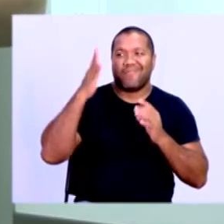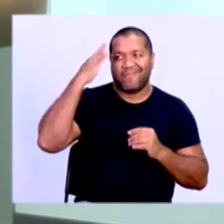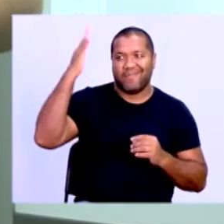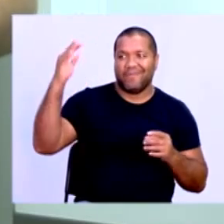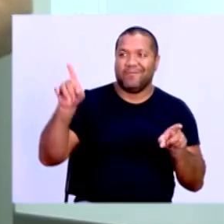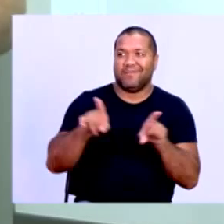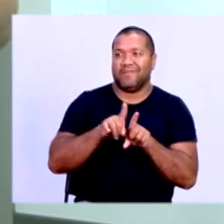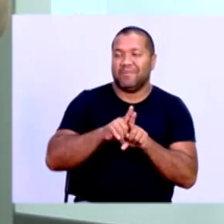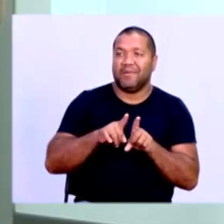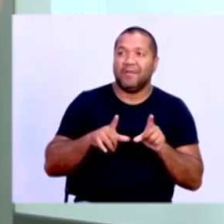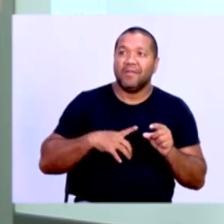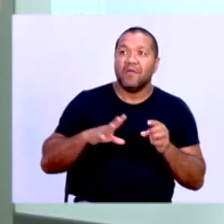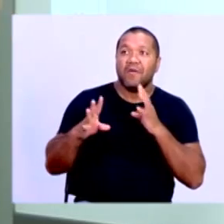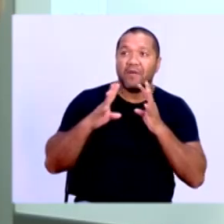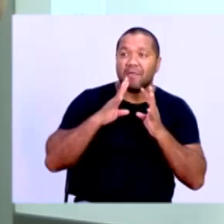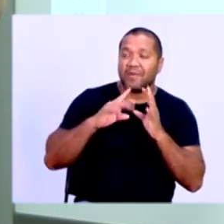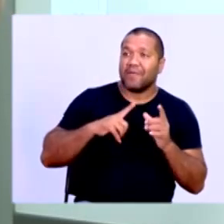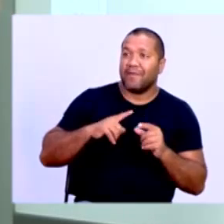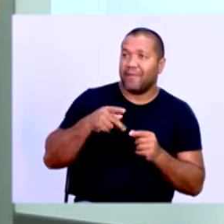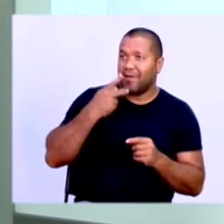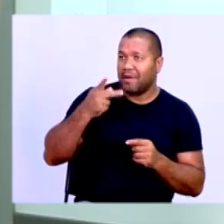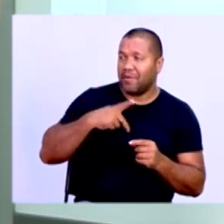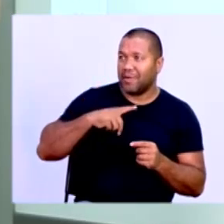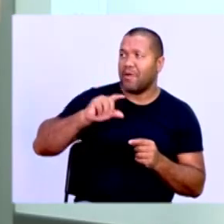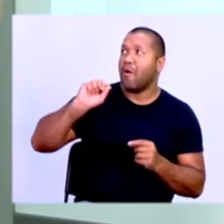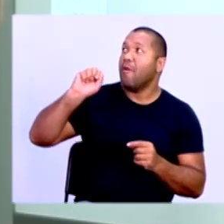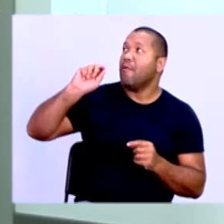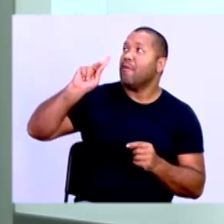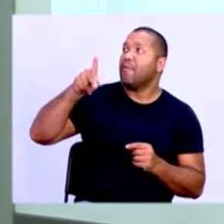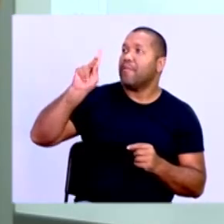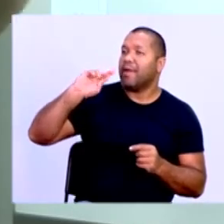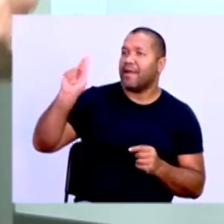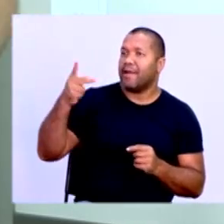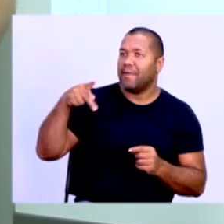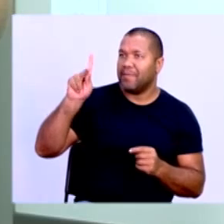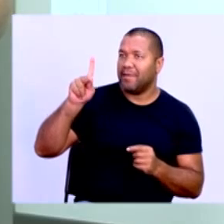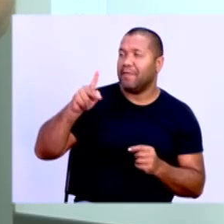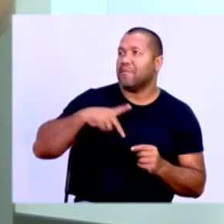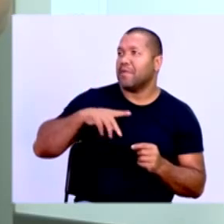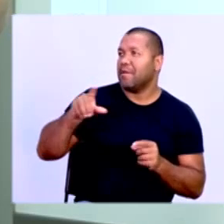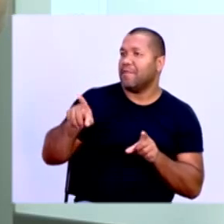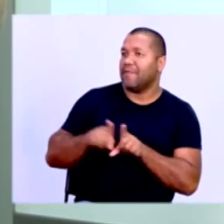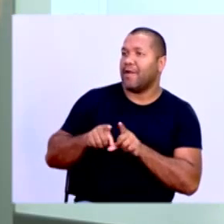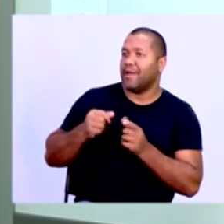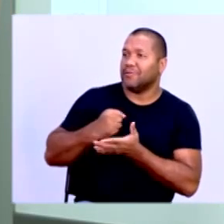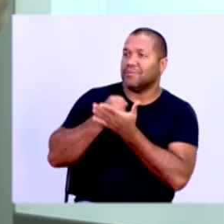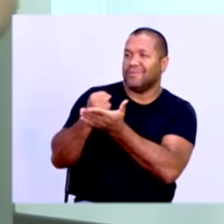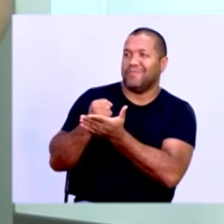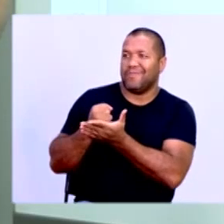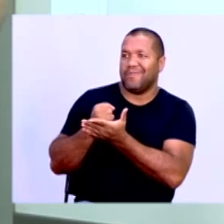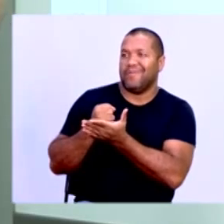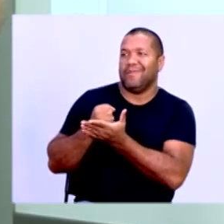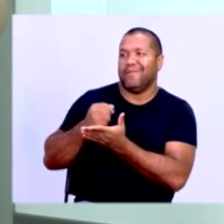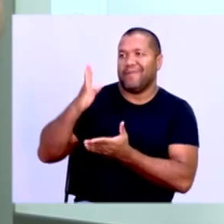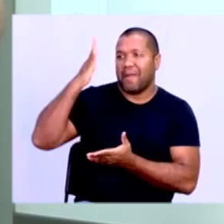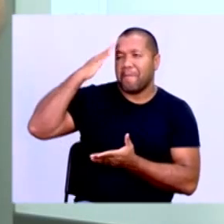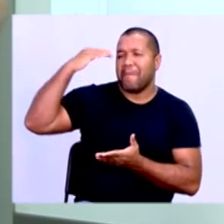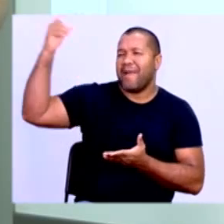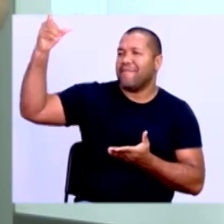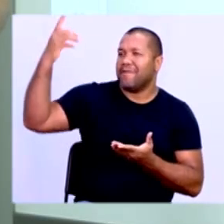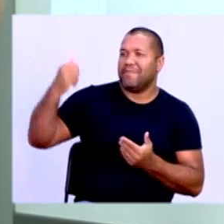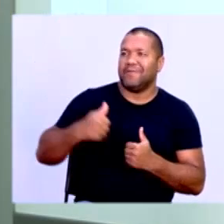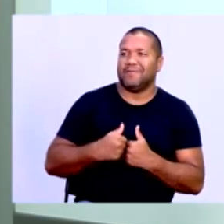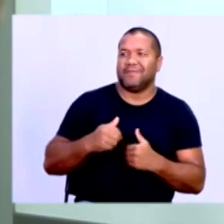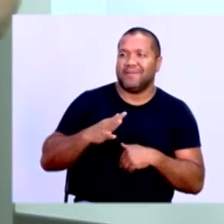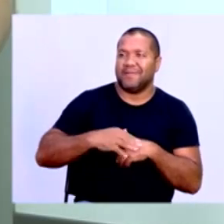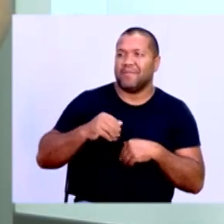PHP tivesse muito mais valor agora no mercado por causa da aplicação. É uma aplicação fantástica,